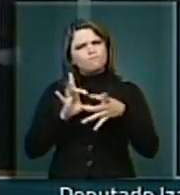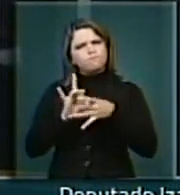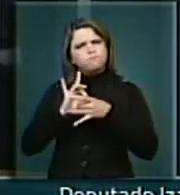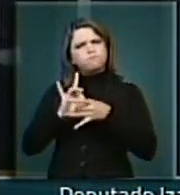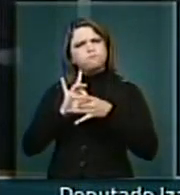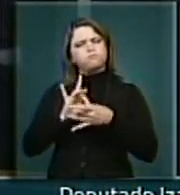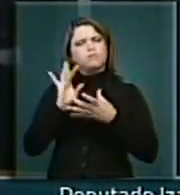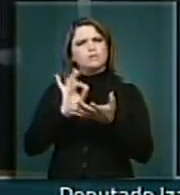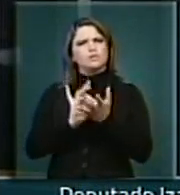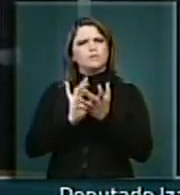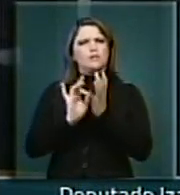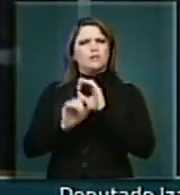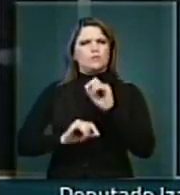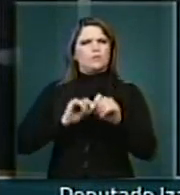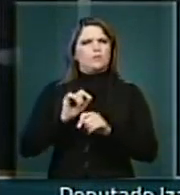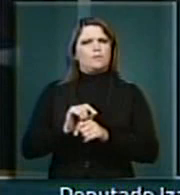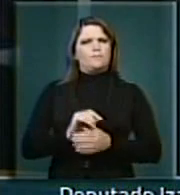unidade,